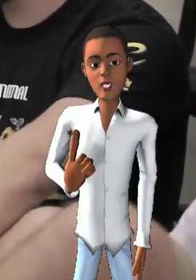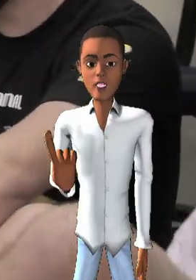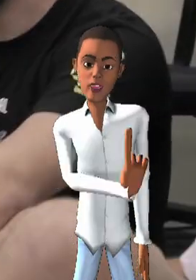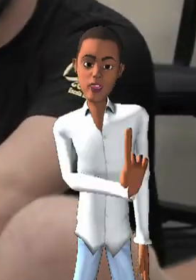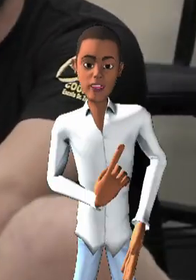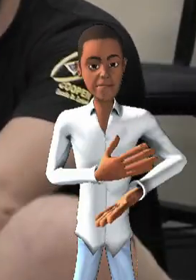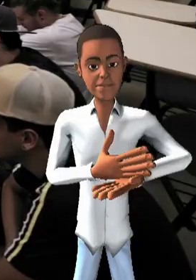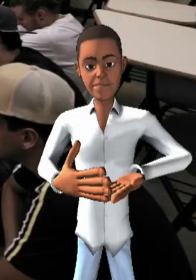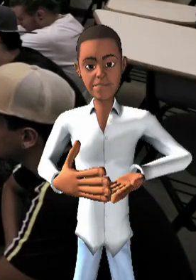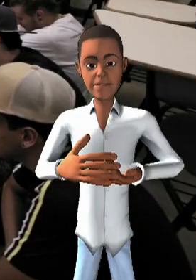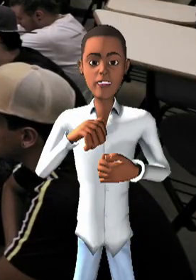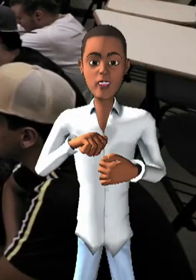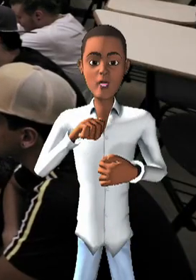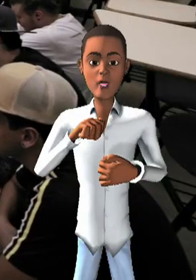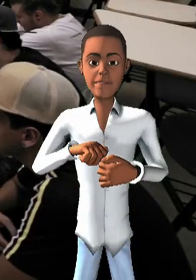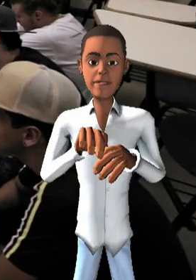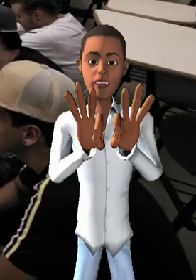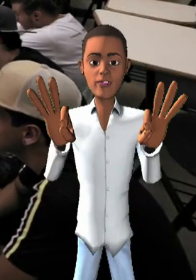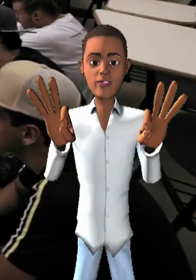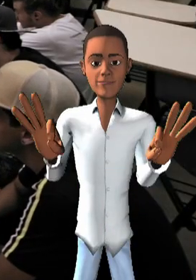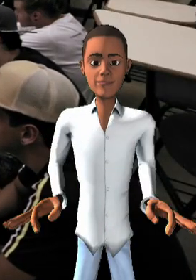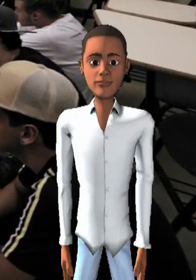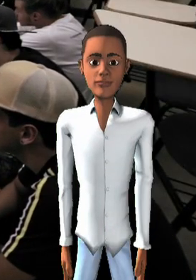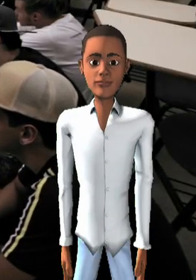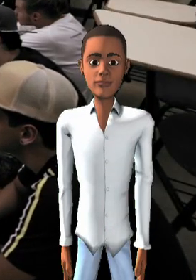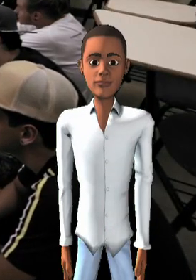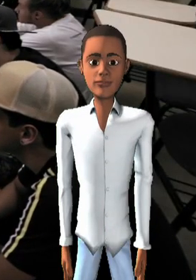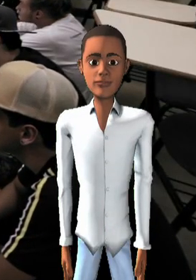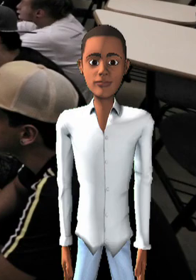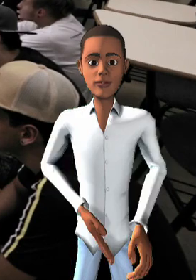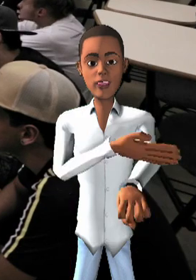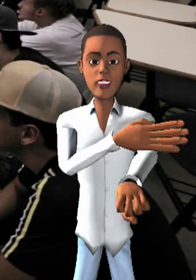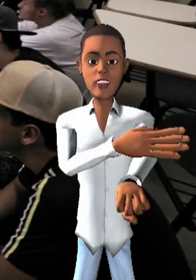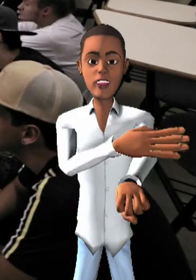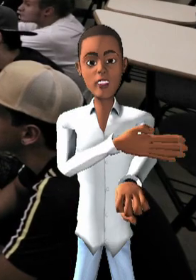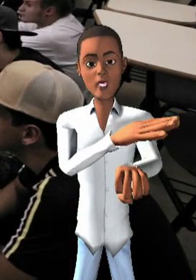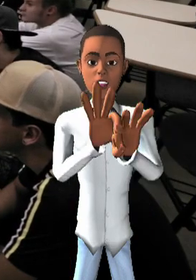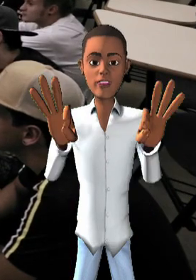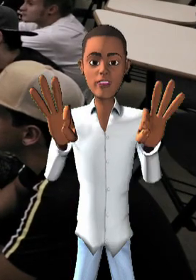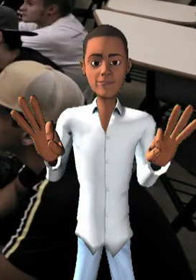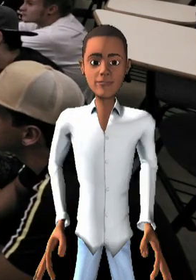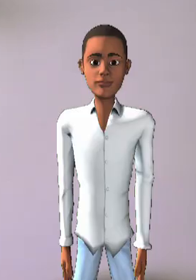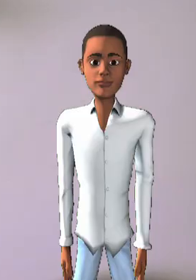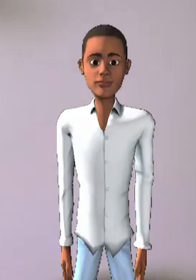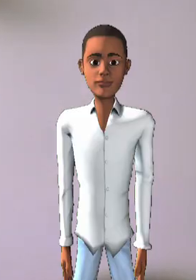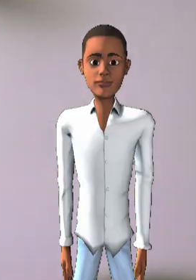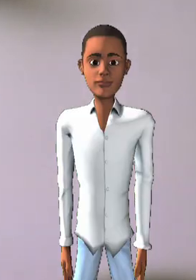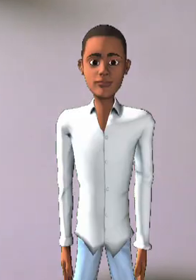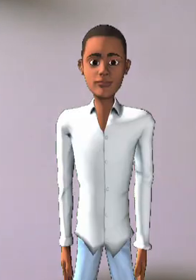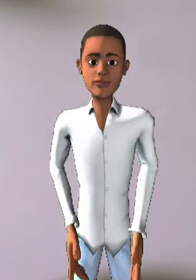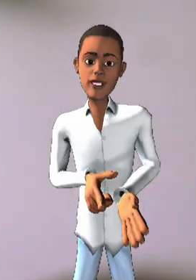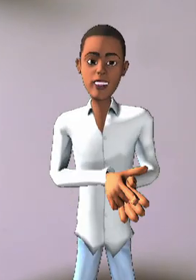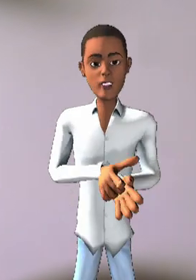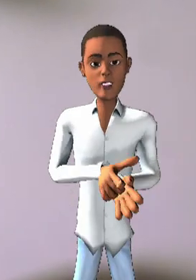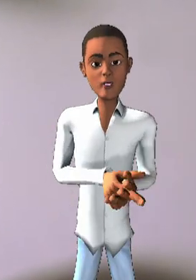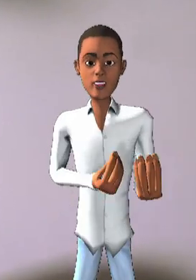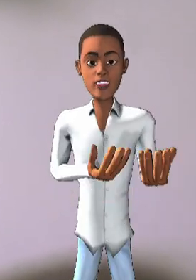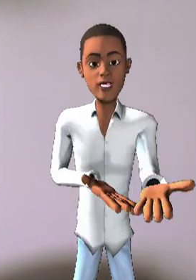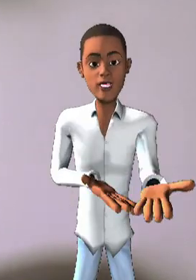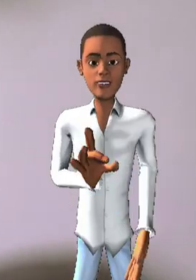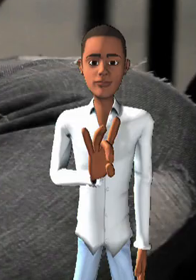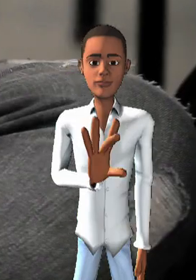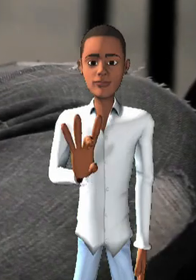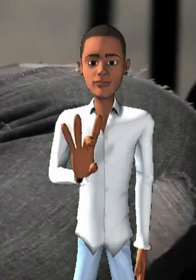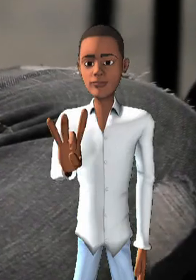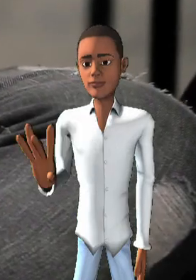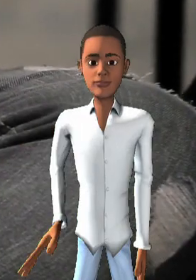O que eu queria sugerir da gente começar fazendo é um exercício super simples. A gente vai passar uma folha de papel